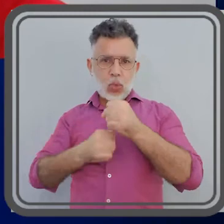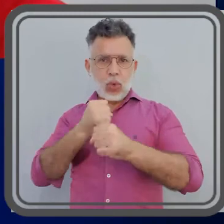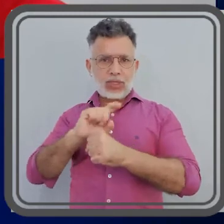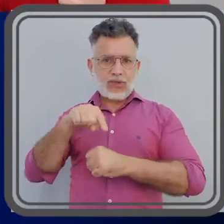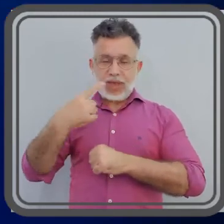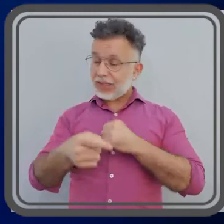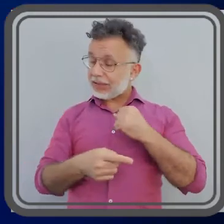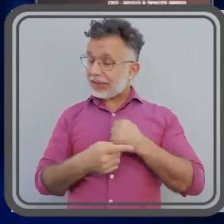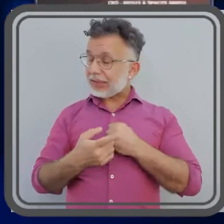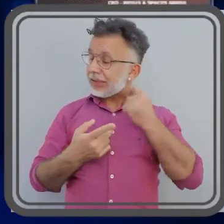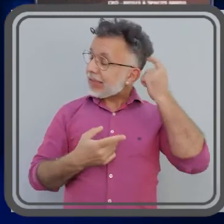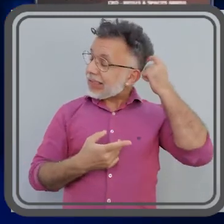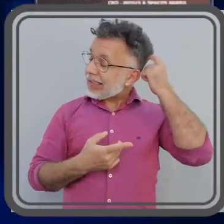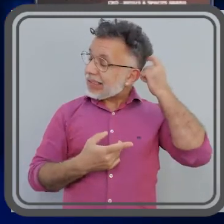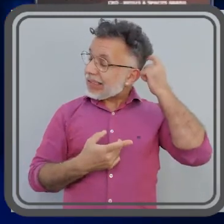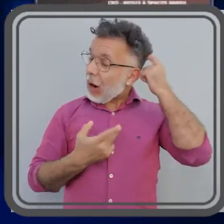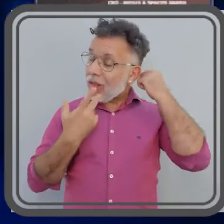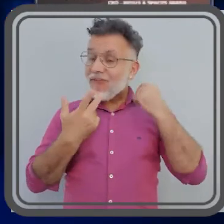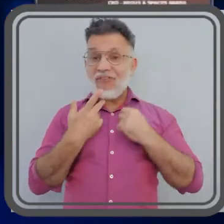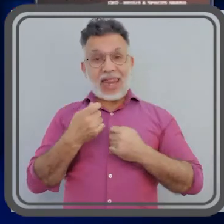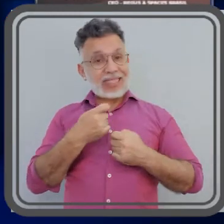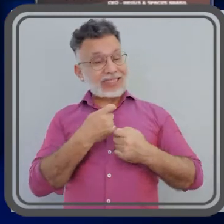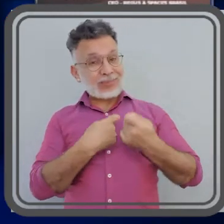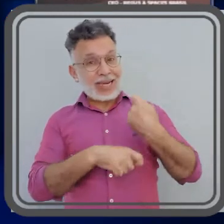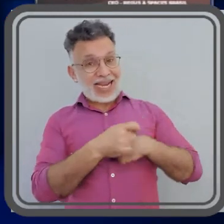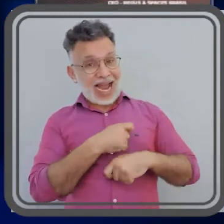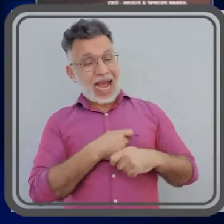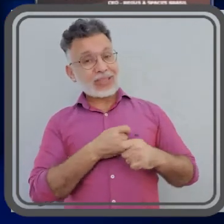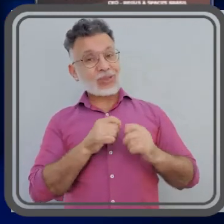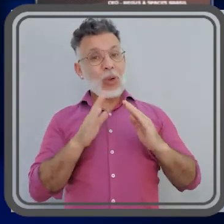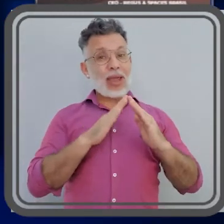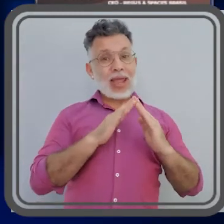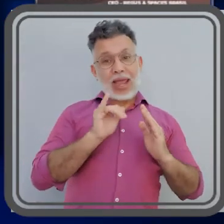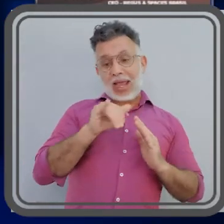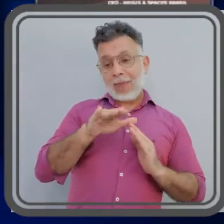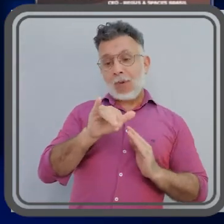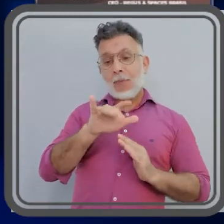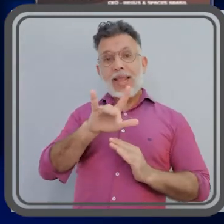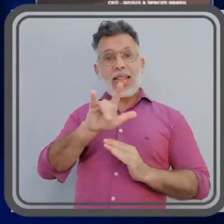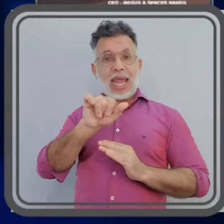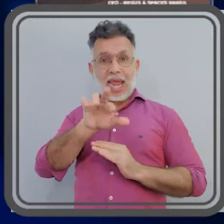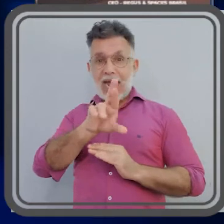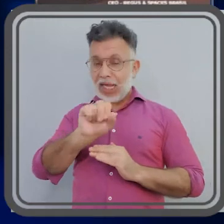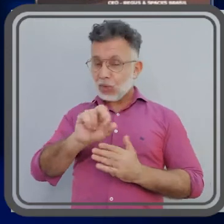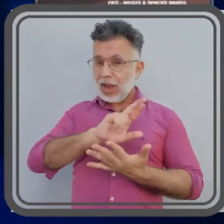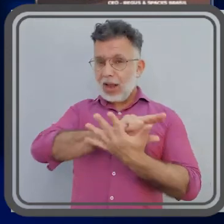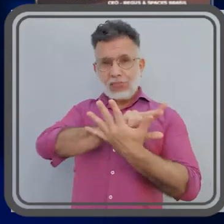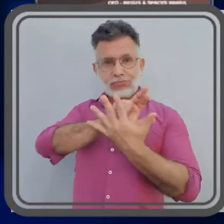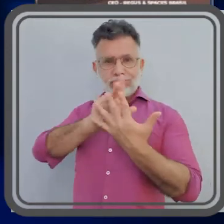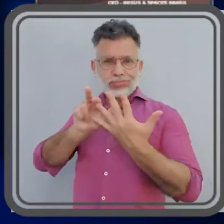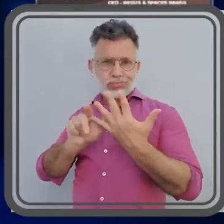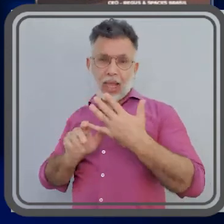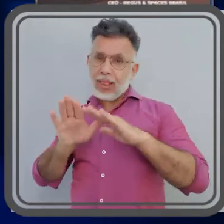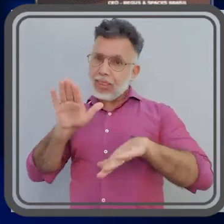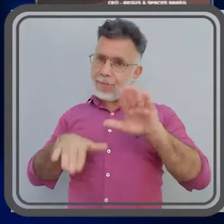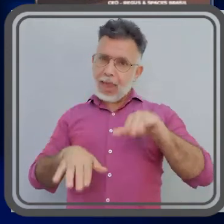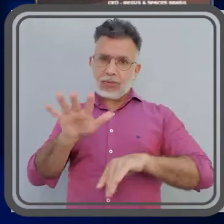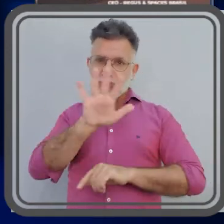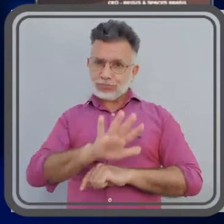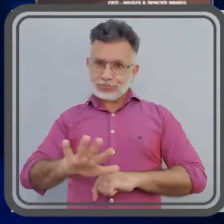Vamos lá, quando a gente fala de mercado imobiliário, ele é muito amplo, porque você tem geografias diferentes e tem